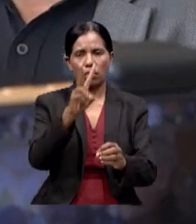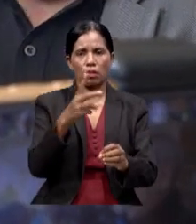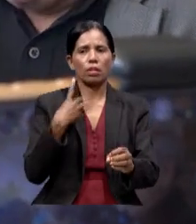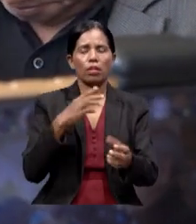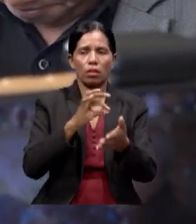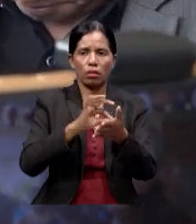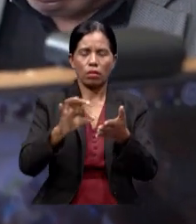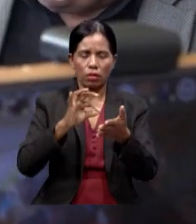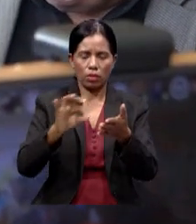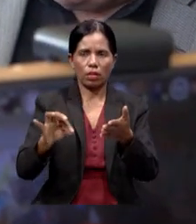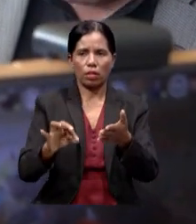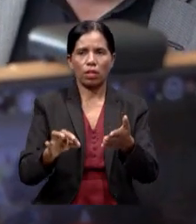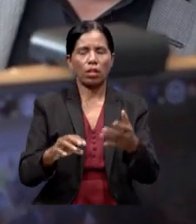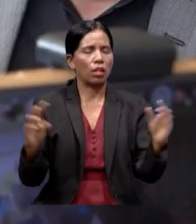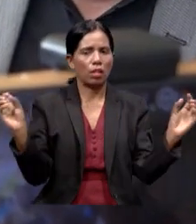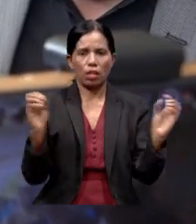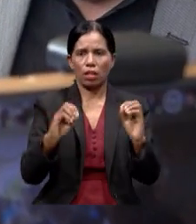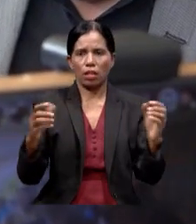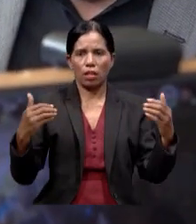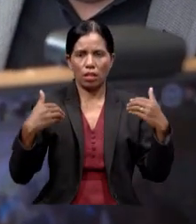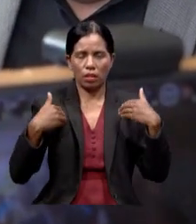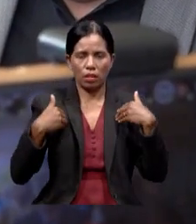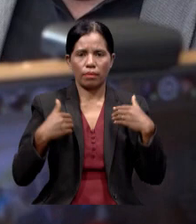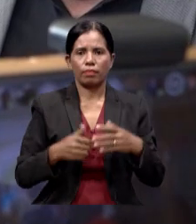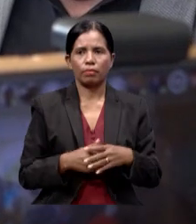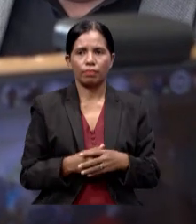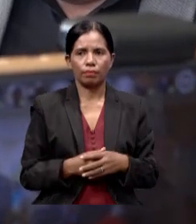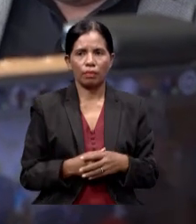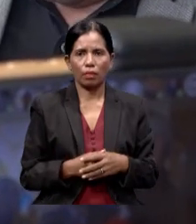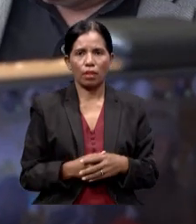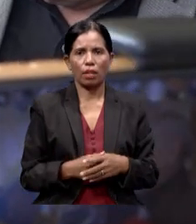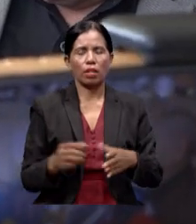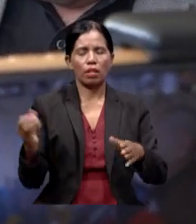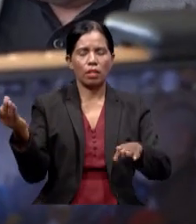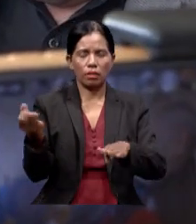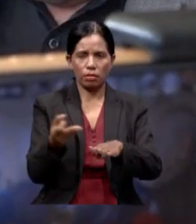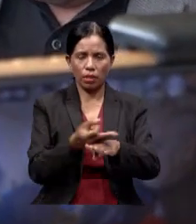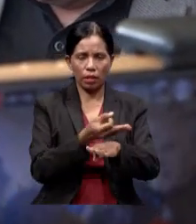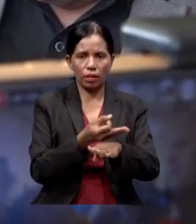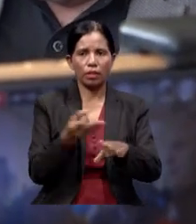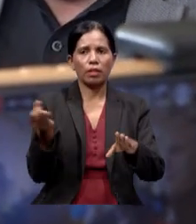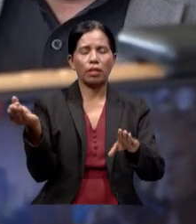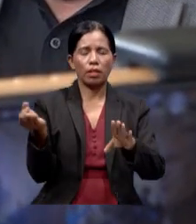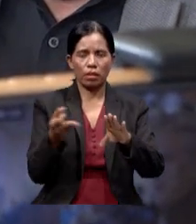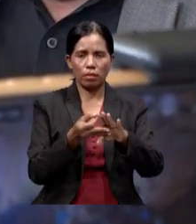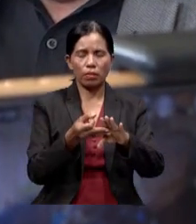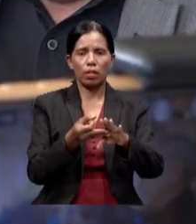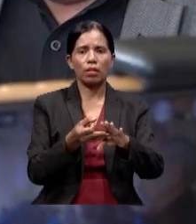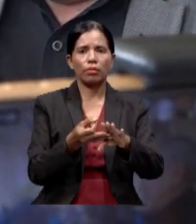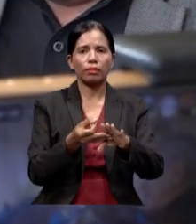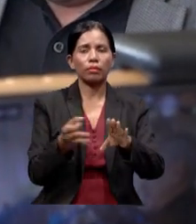iria aritmeticamente, la ia, portanto, documento, lei de ser haruka,